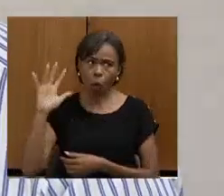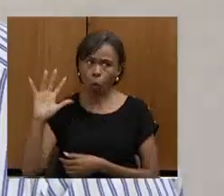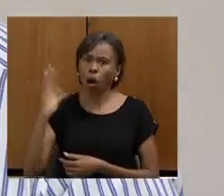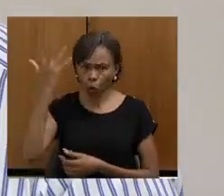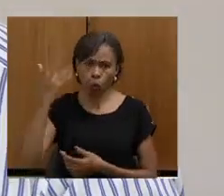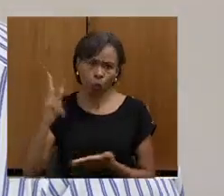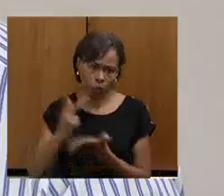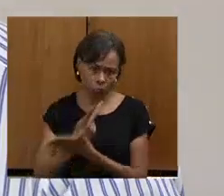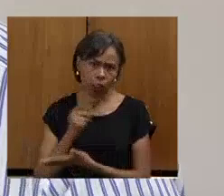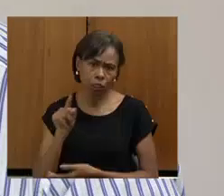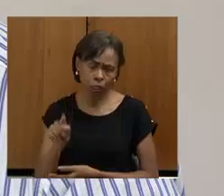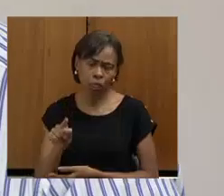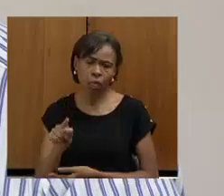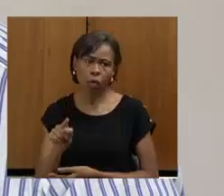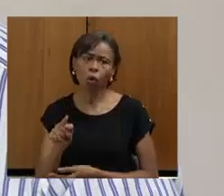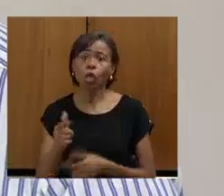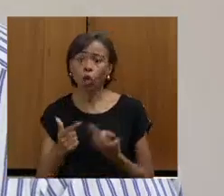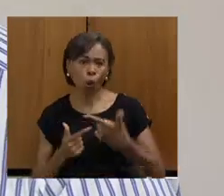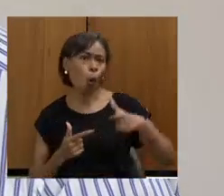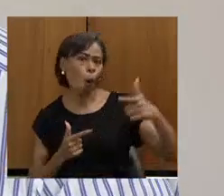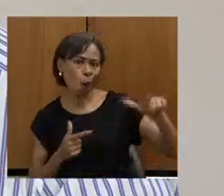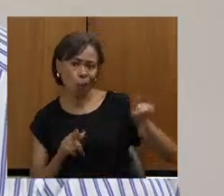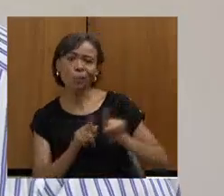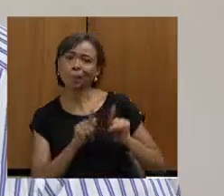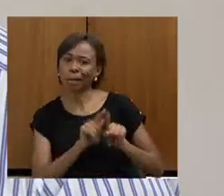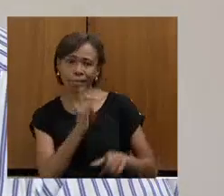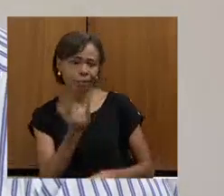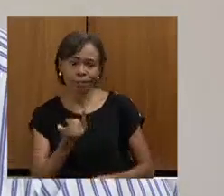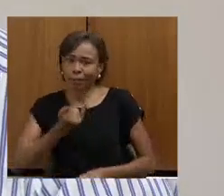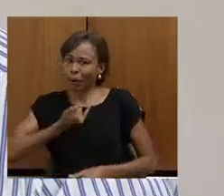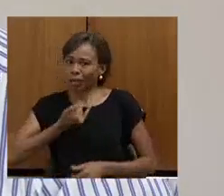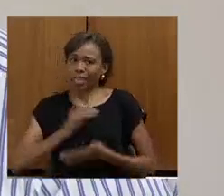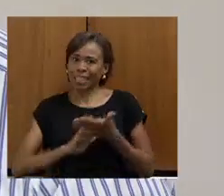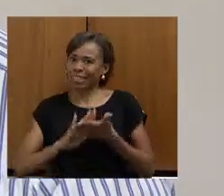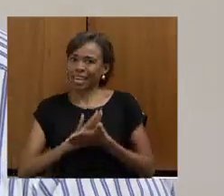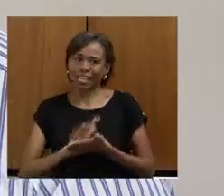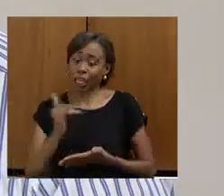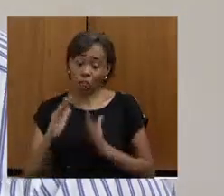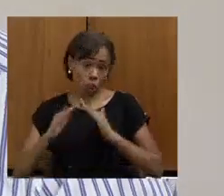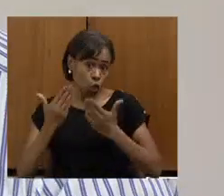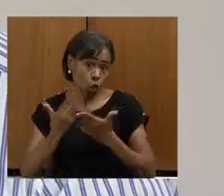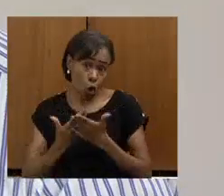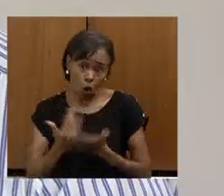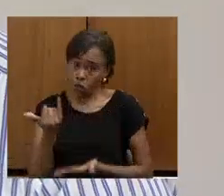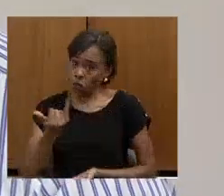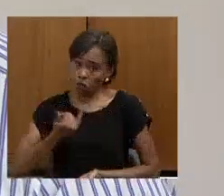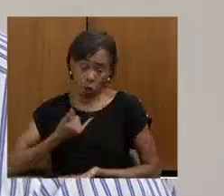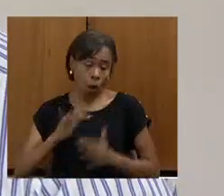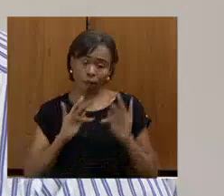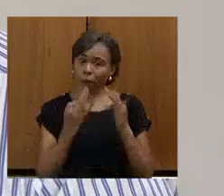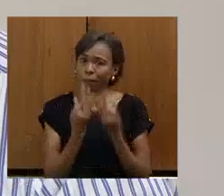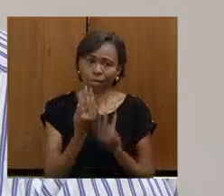casos não foram nos reportados, nem pela escola e nem pelas famílias, que esses casos vêm